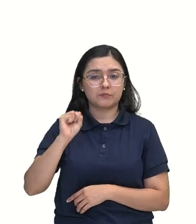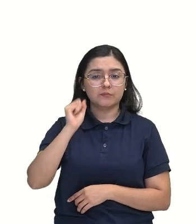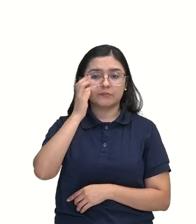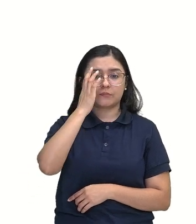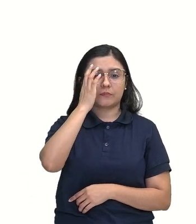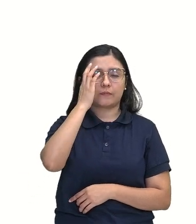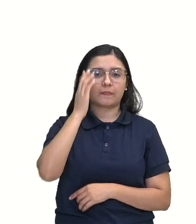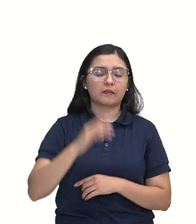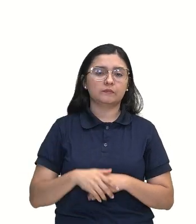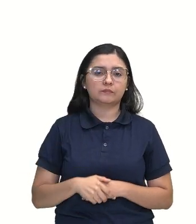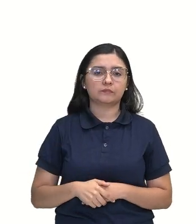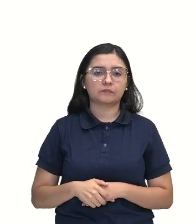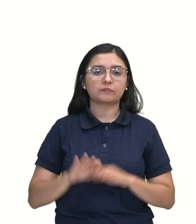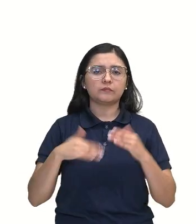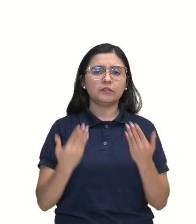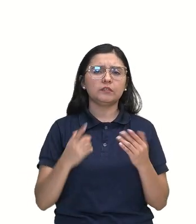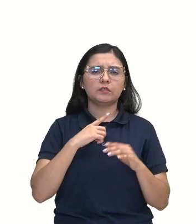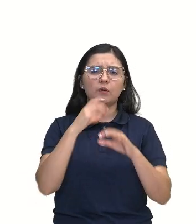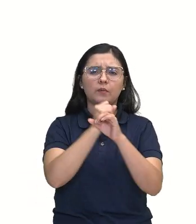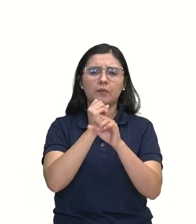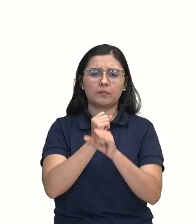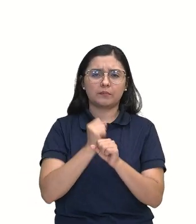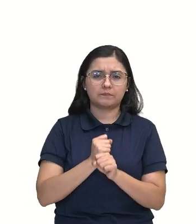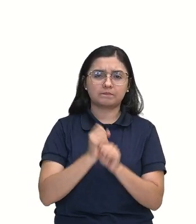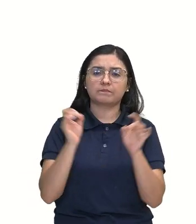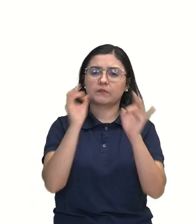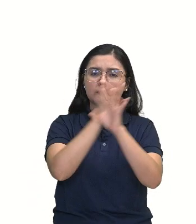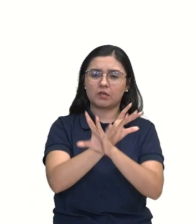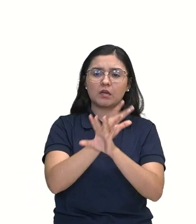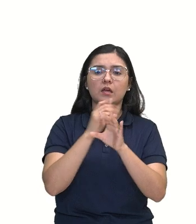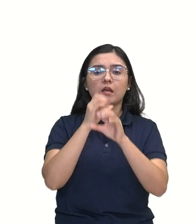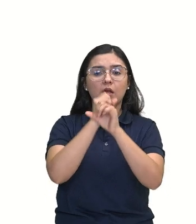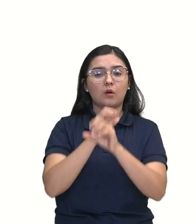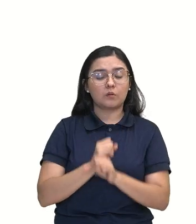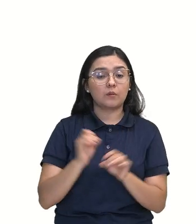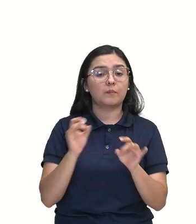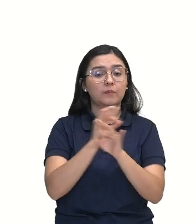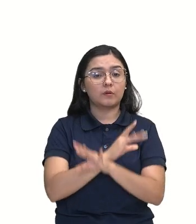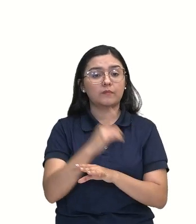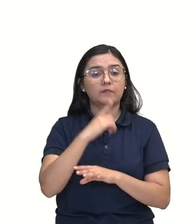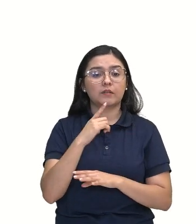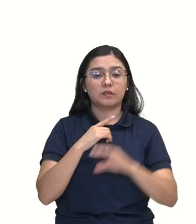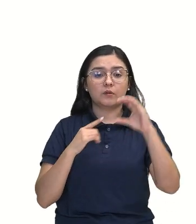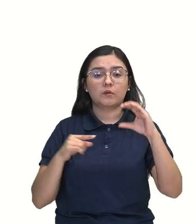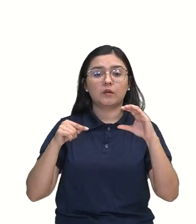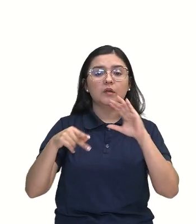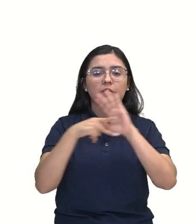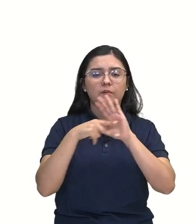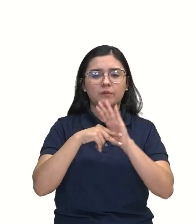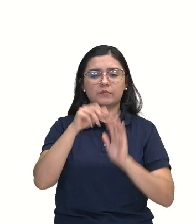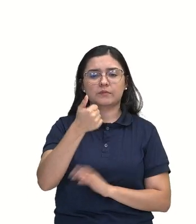bom? E aí, pessoal, resolvendo esse cálculo de forma correta, a gente vai ter o comprimento igual a